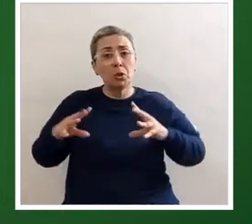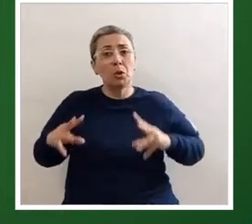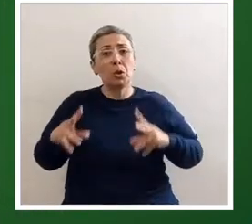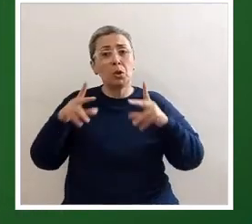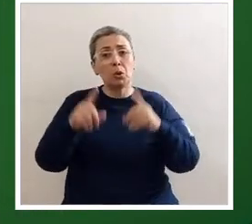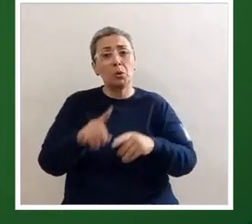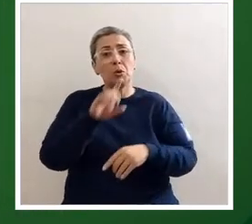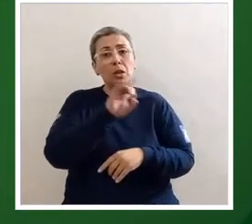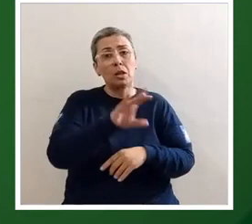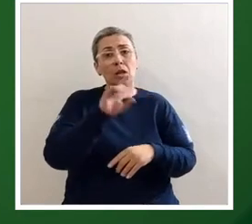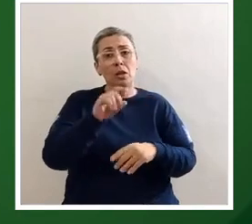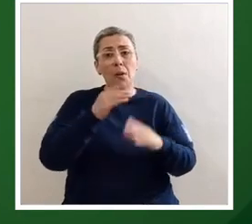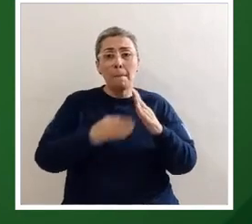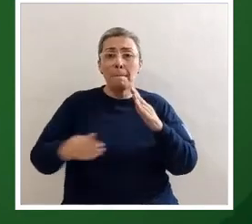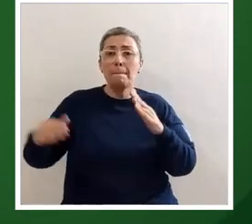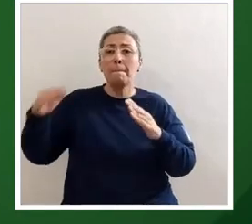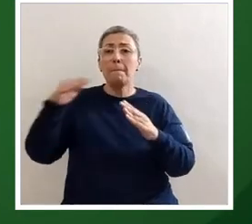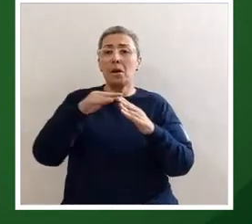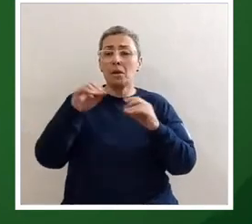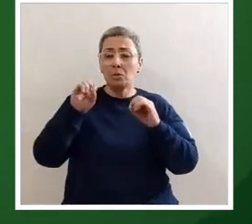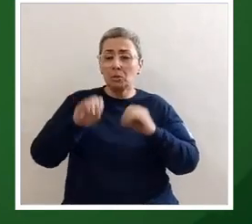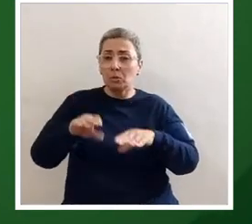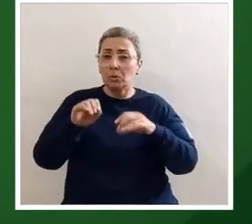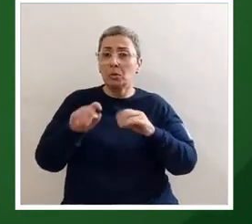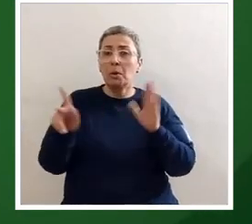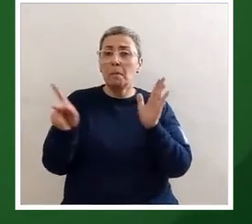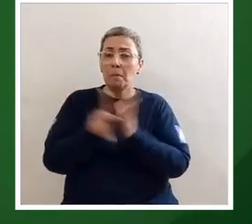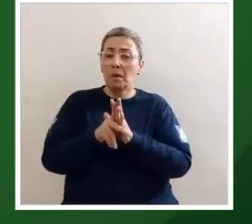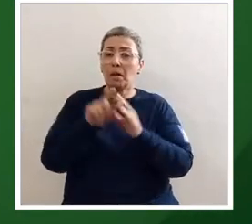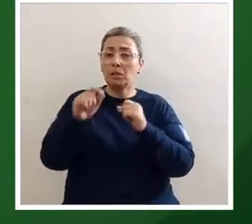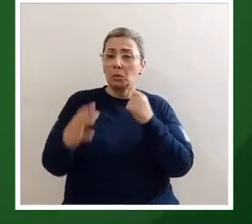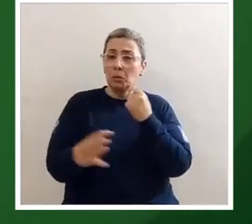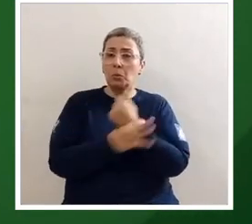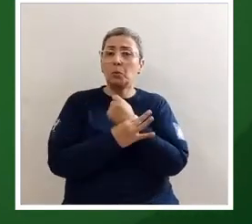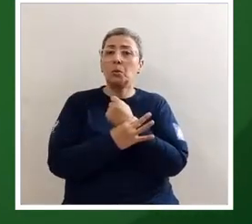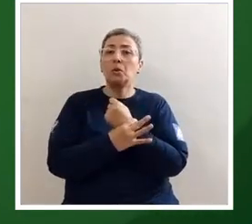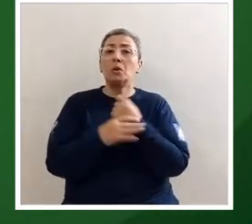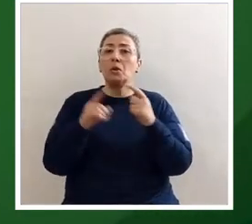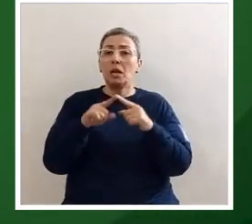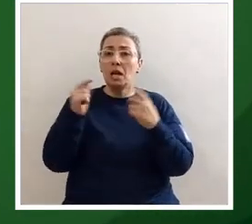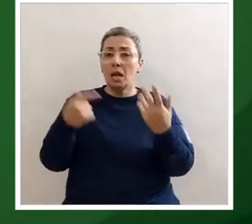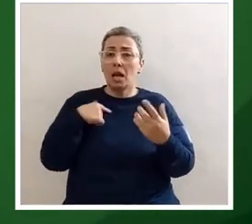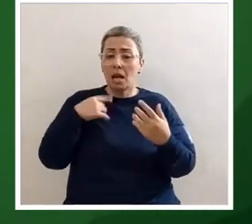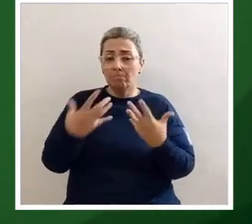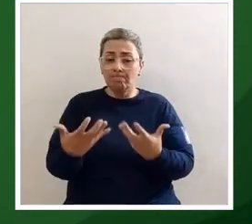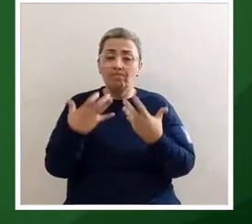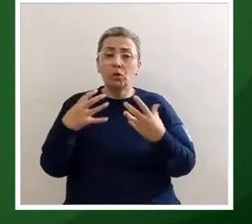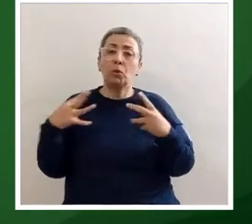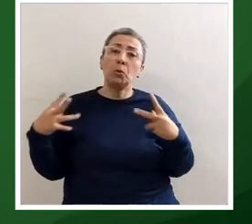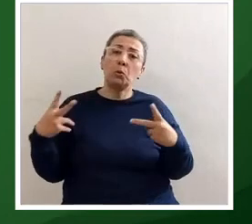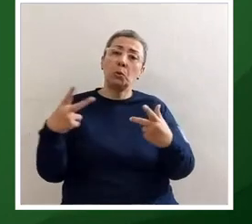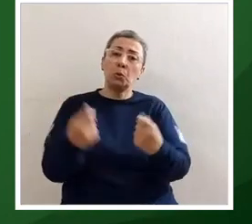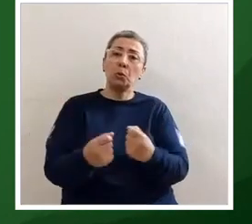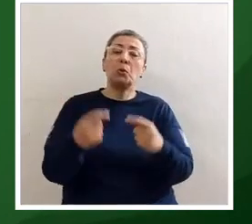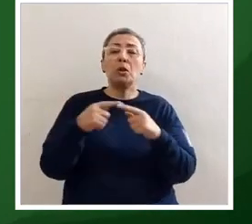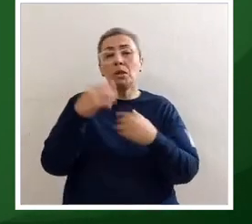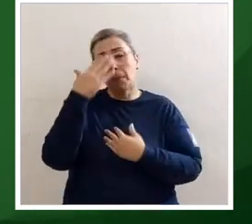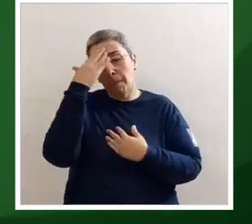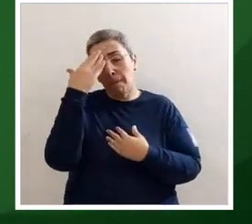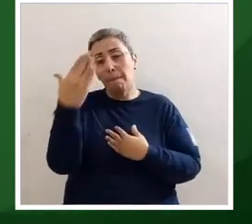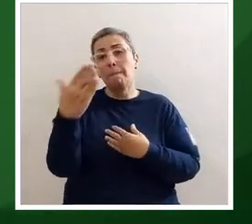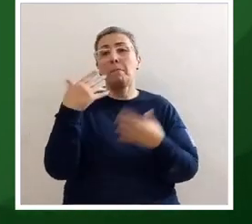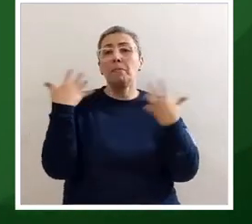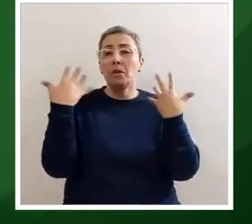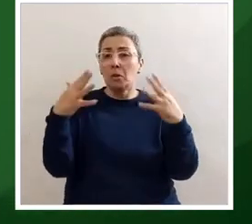e de cada um sobretudo os direitos educacionais sejam garantidos Então esse é o desejo de todos nós muito obrigado